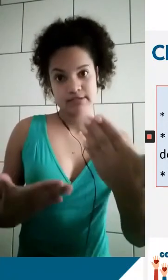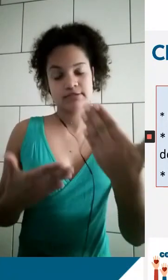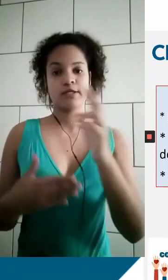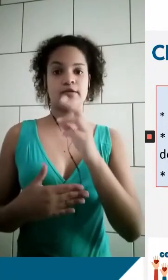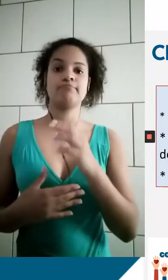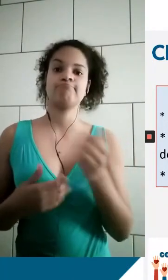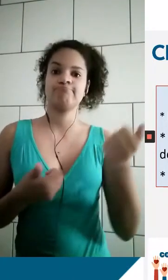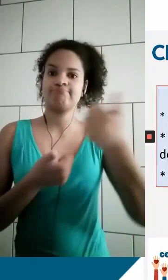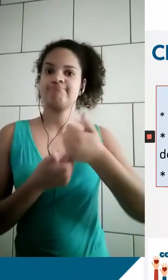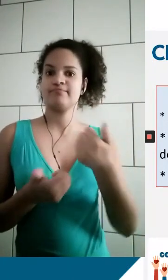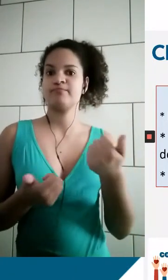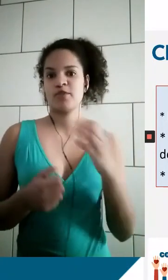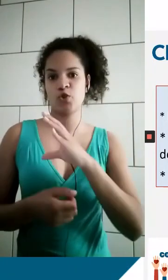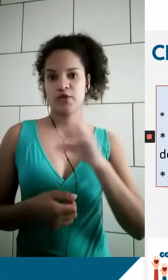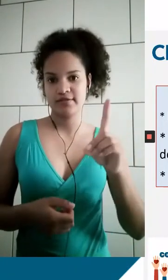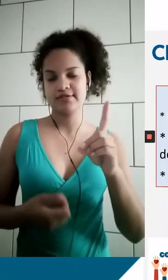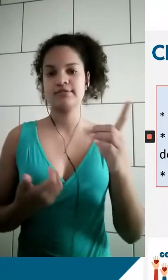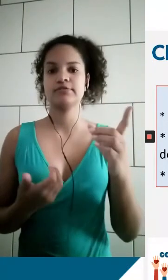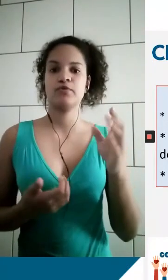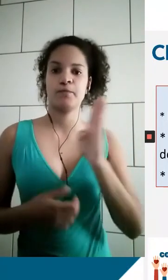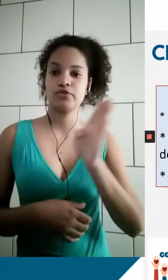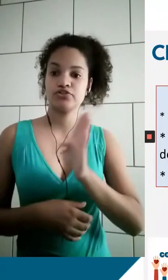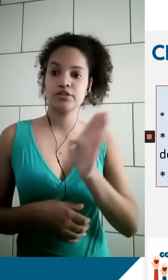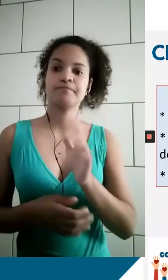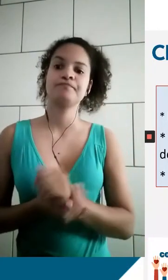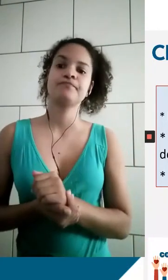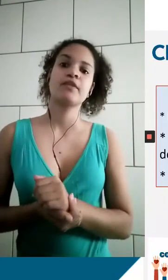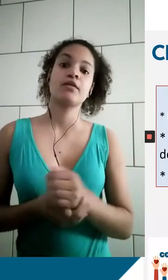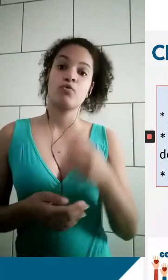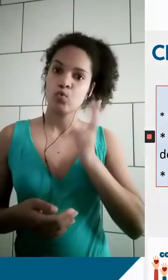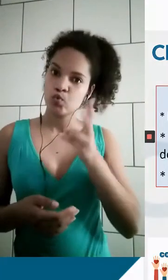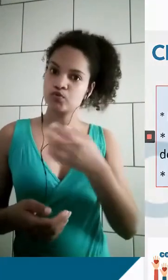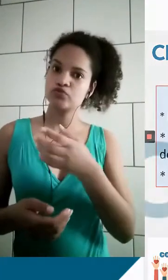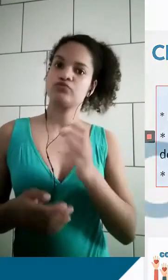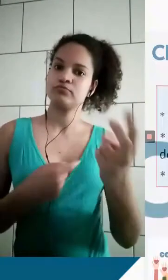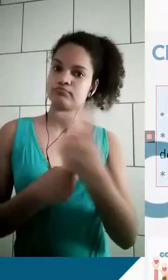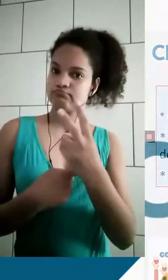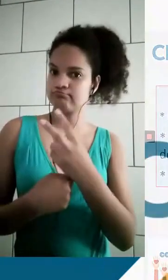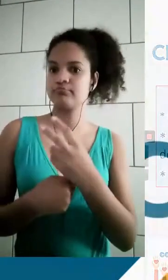e desejar a vocês muita saúde, continuem se cuidando e até a próxima.